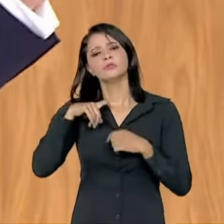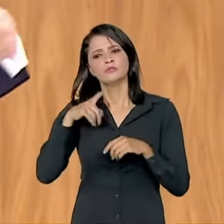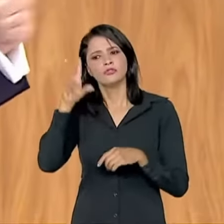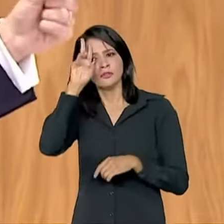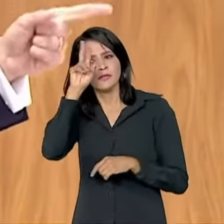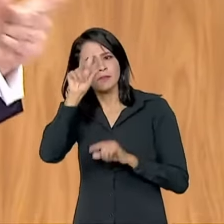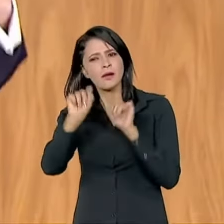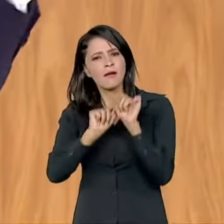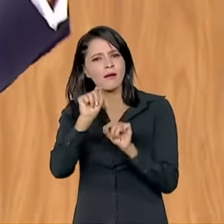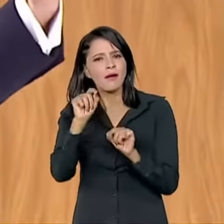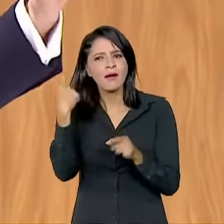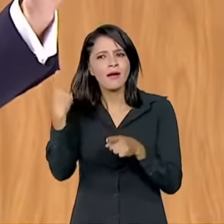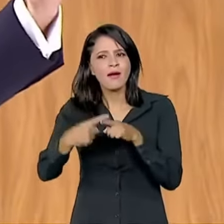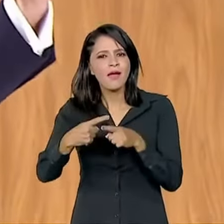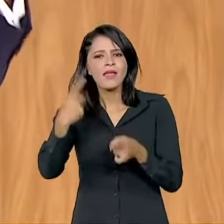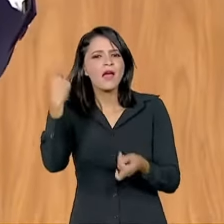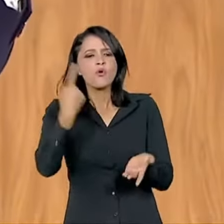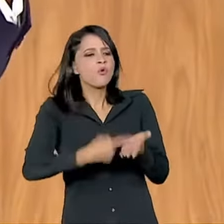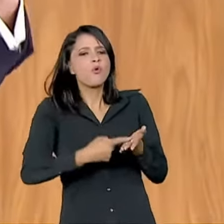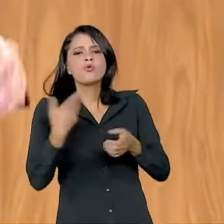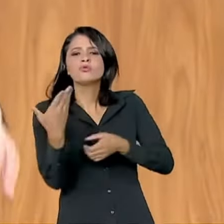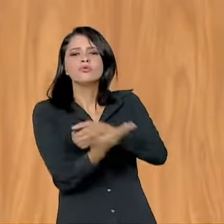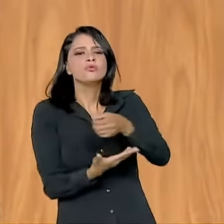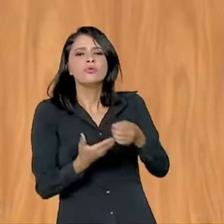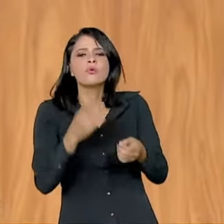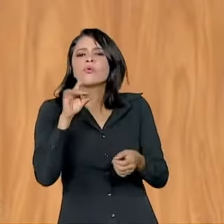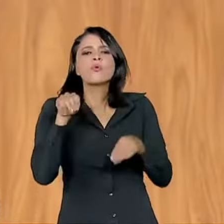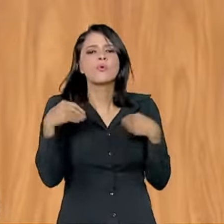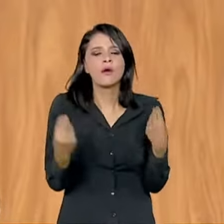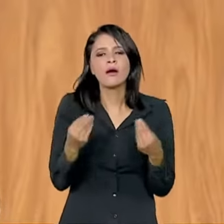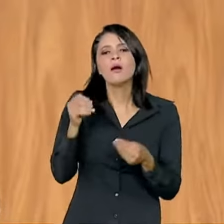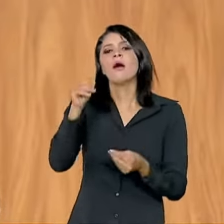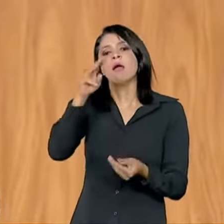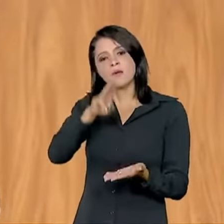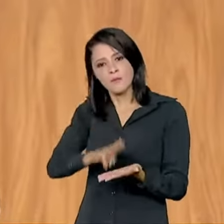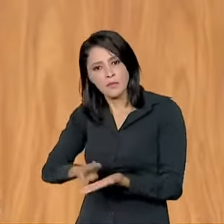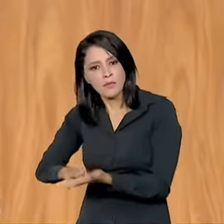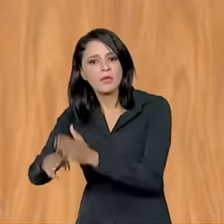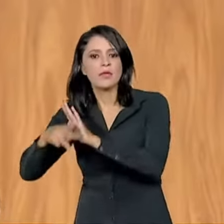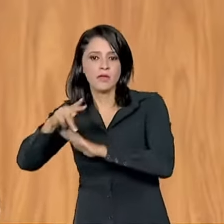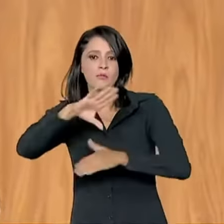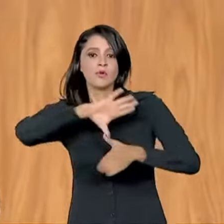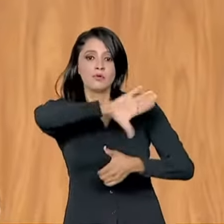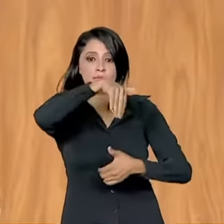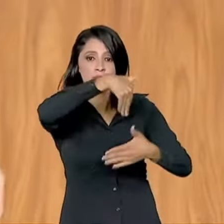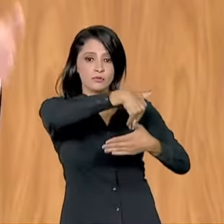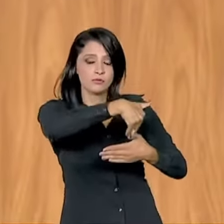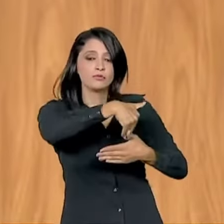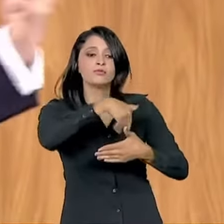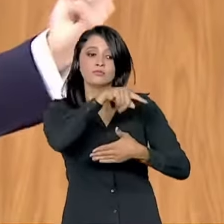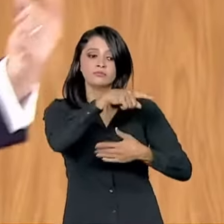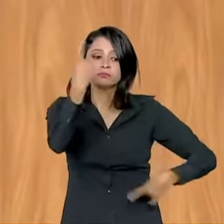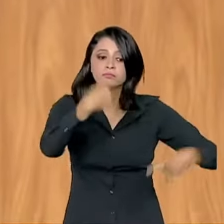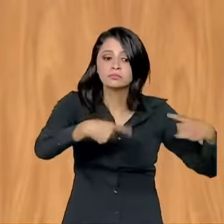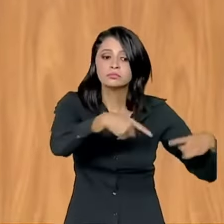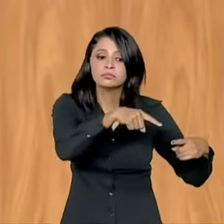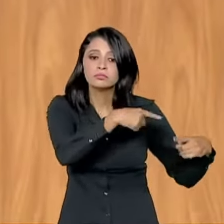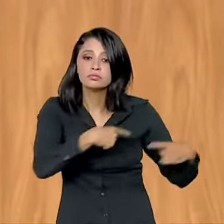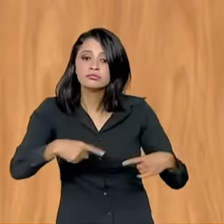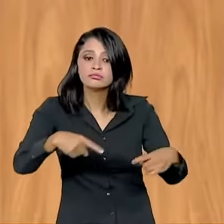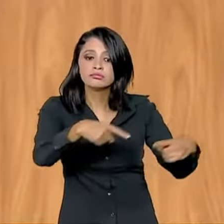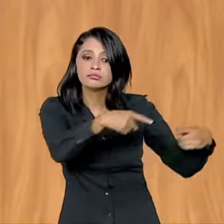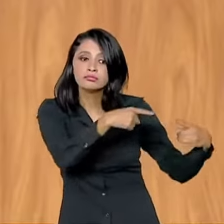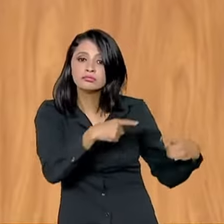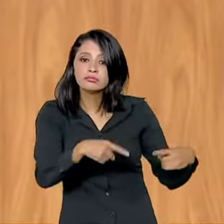lembrar a natureza desse acordo. São os membros do Mercosul que discutem entre si com o negociador